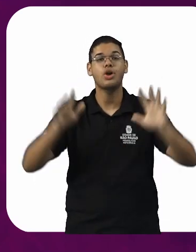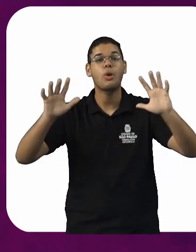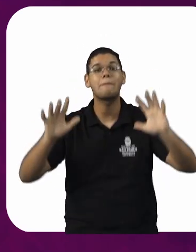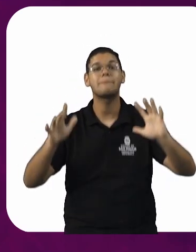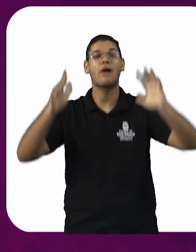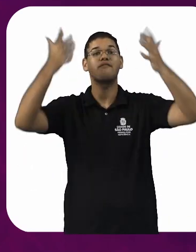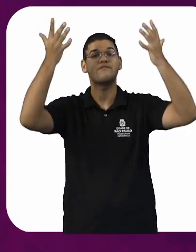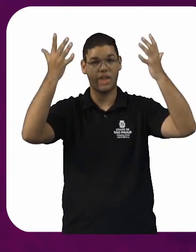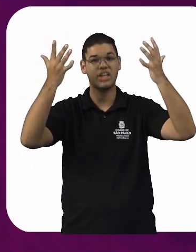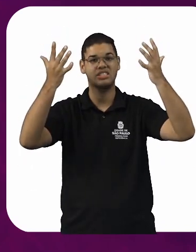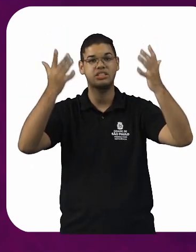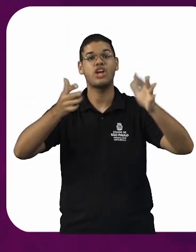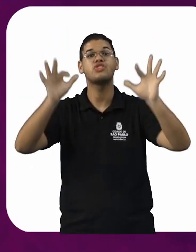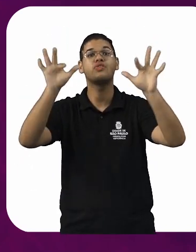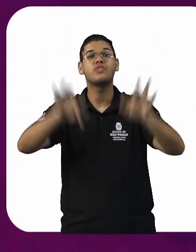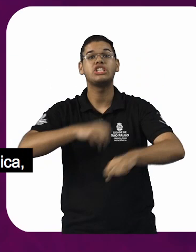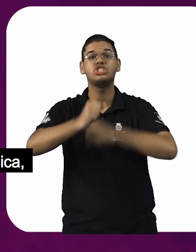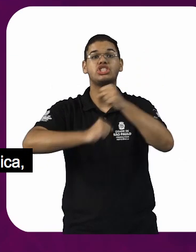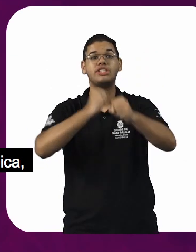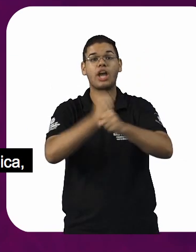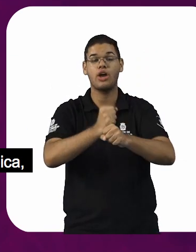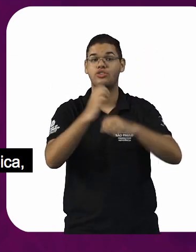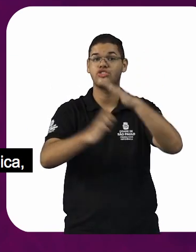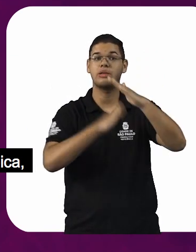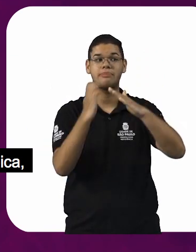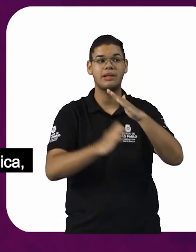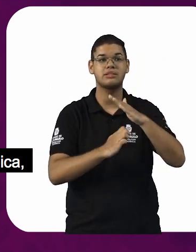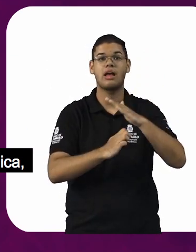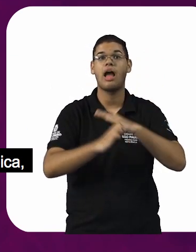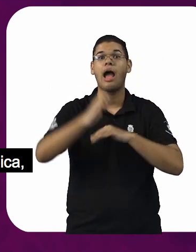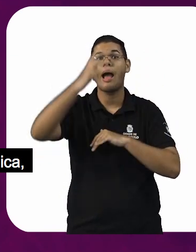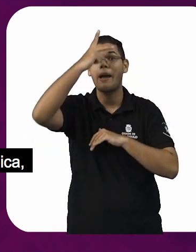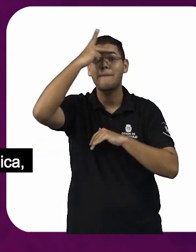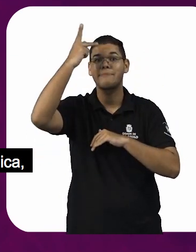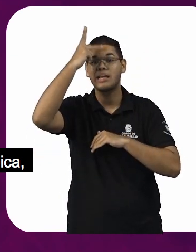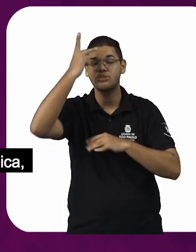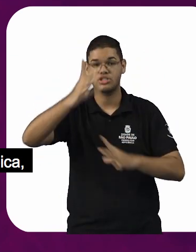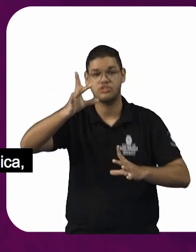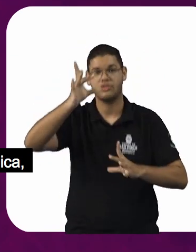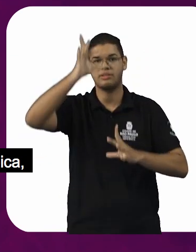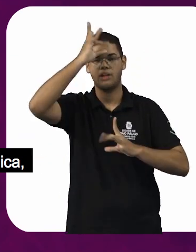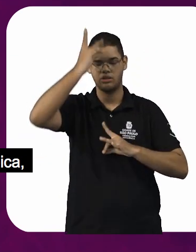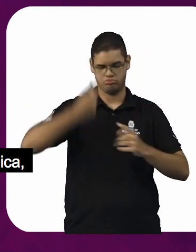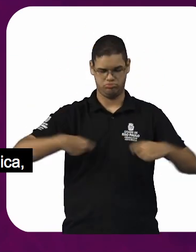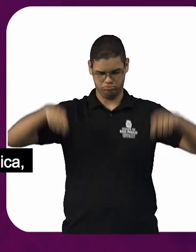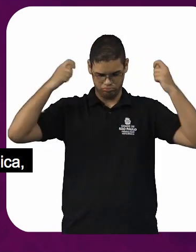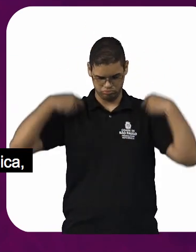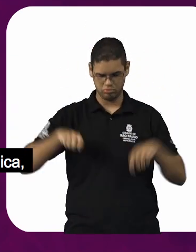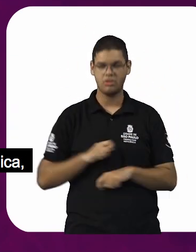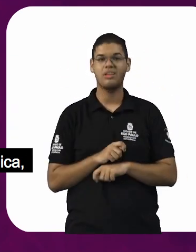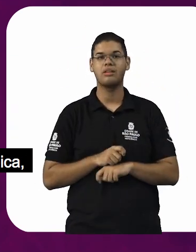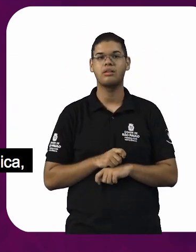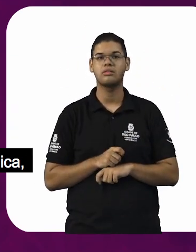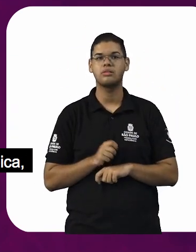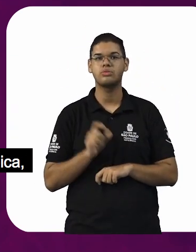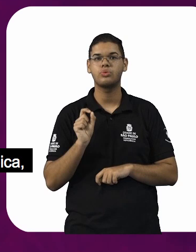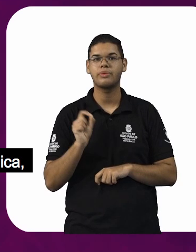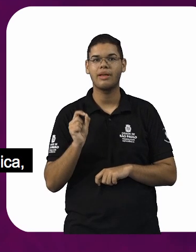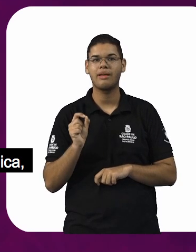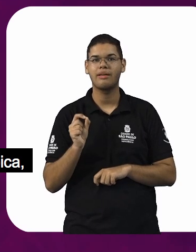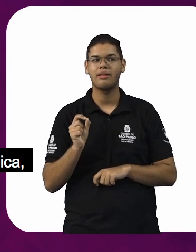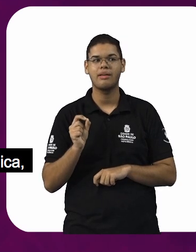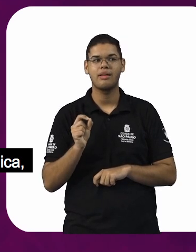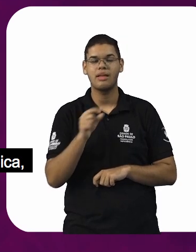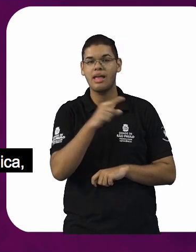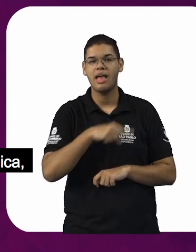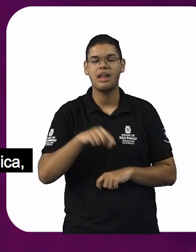se fantasiaram de Ku Klux Klan. Para quem não sabe o que é isso, é uma associação ultra-racista negrofóbica que não é que quer